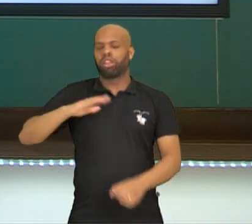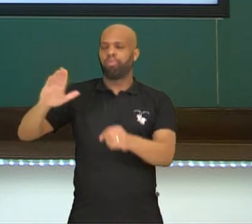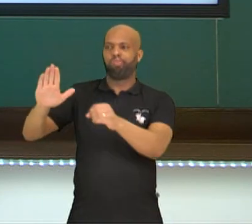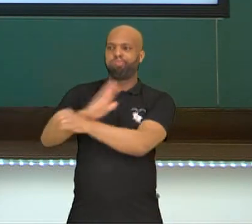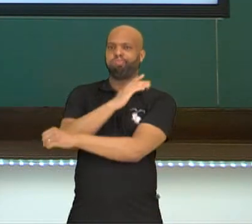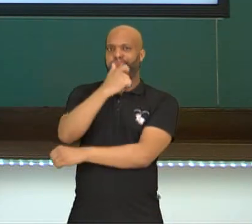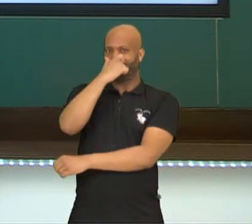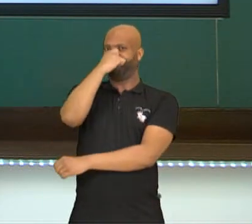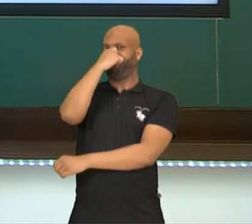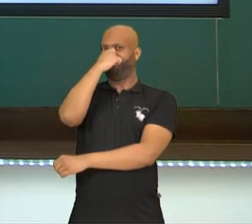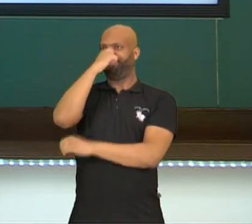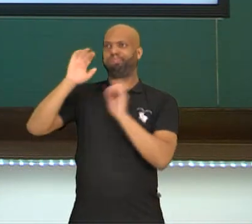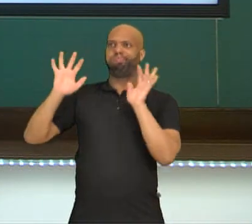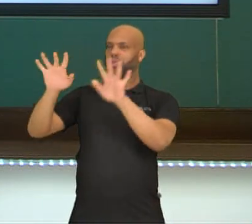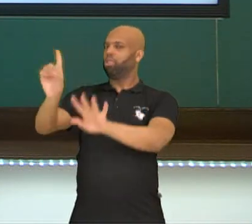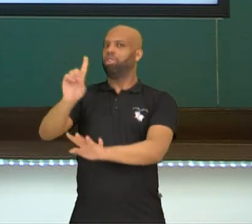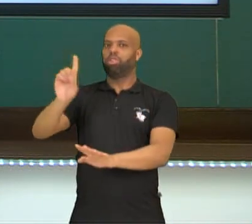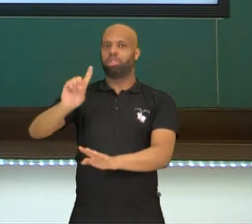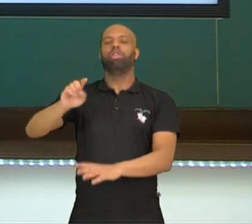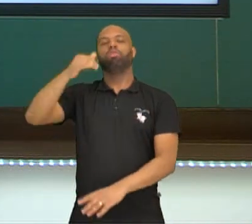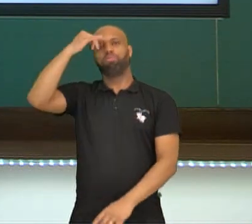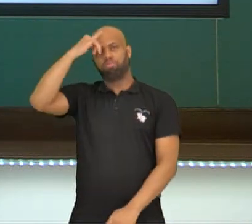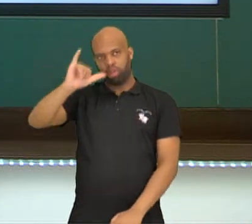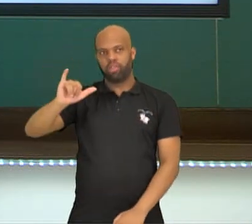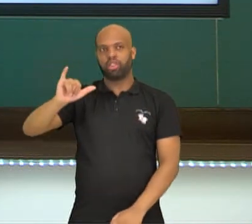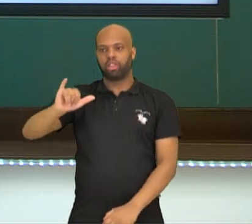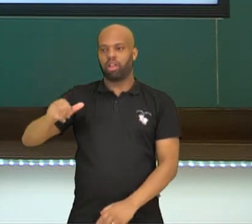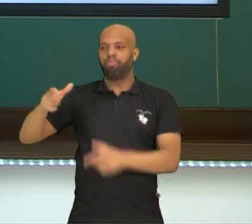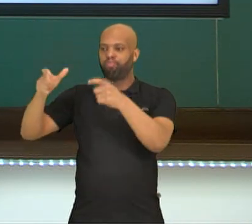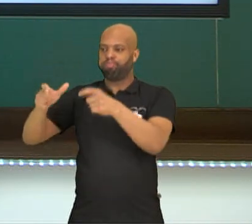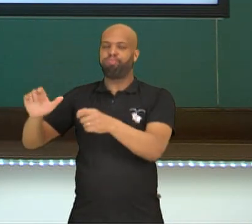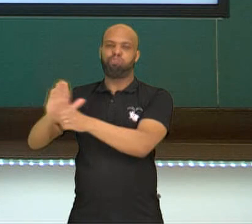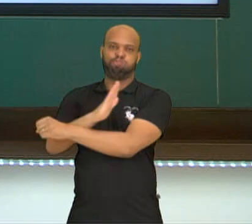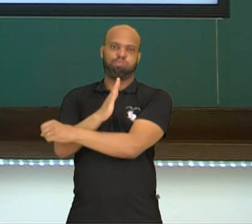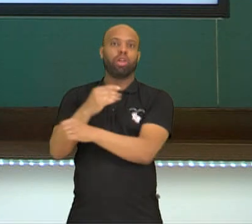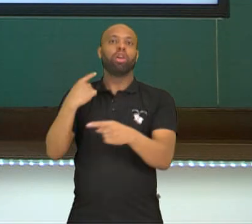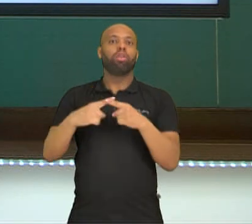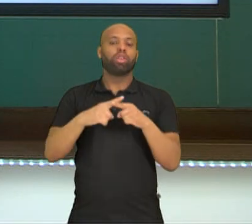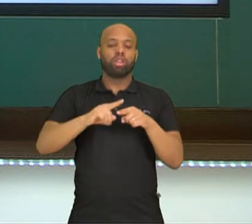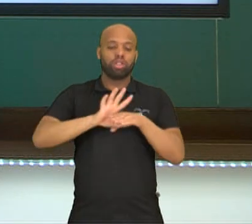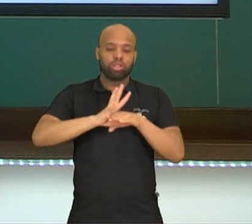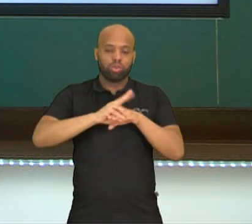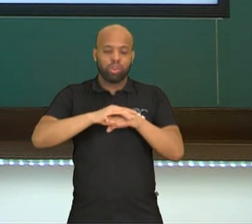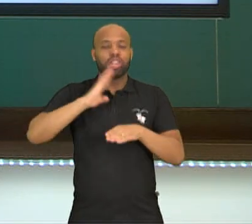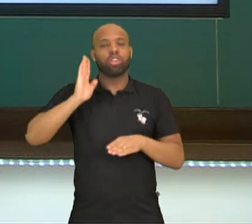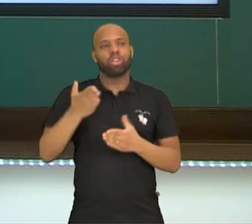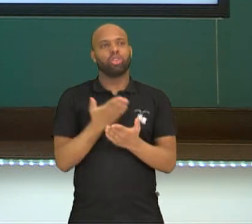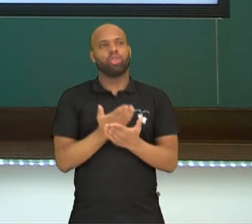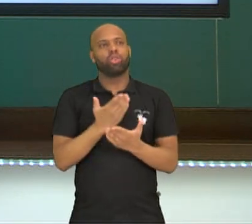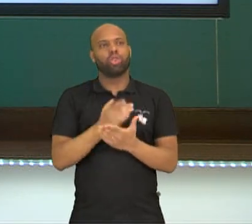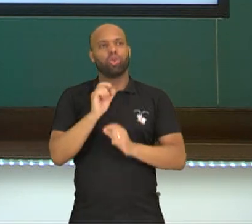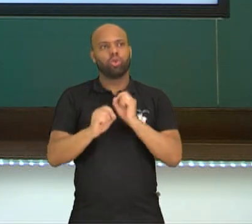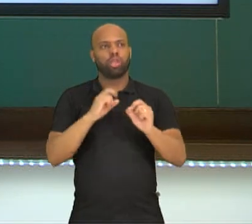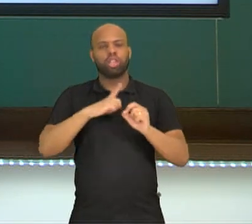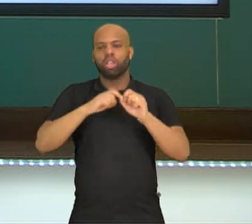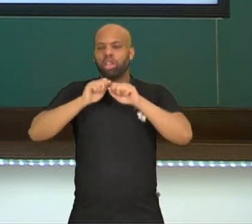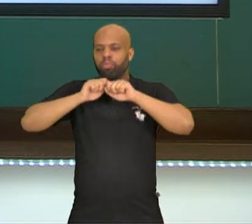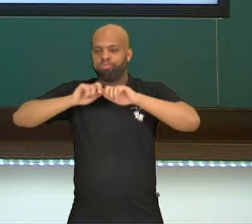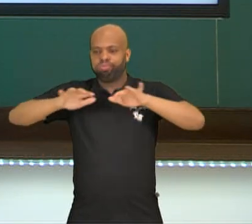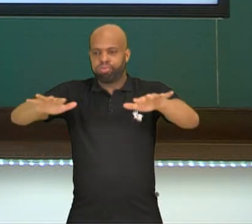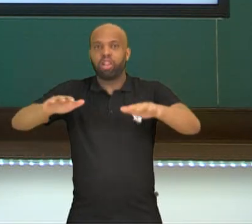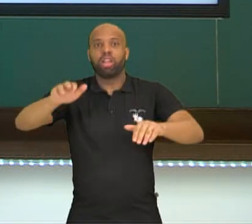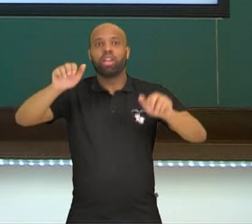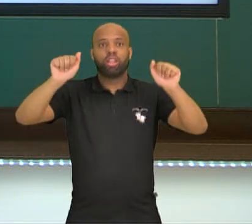fechados, tumultuados, com aglomerações de pessoas, pois esta é uma doença, como a gente já viu, que é de transmissão